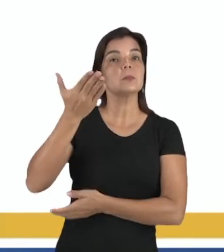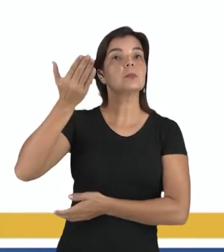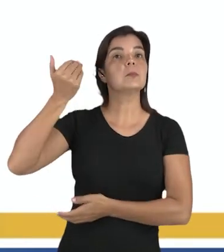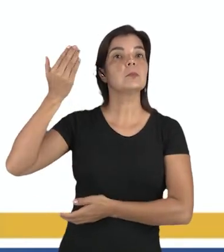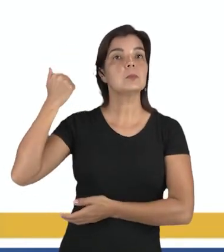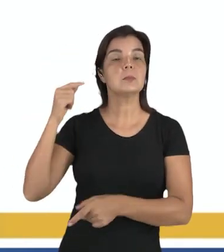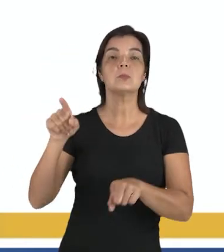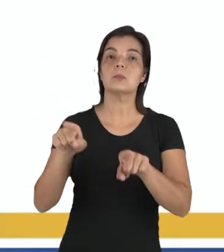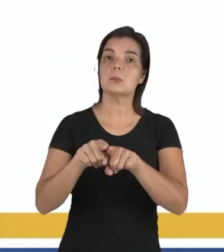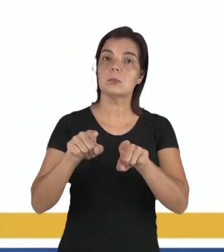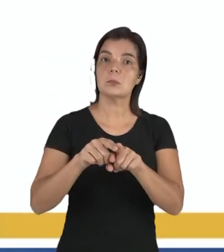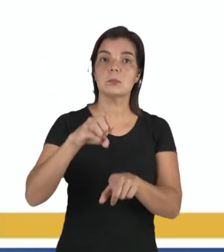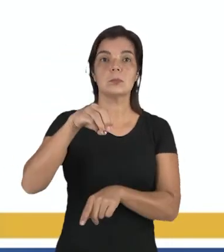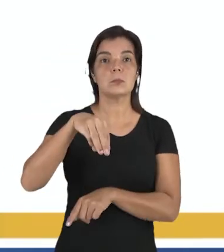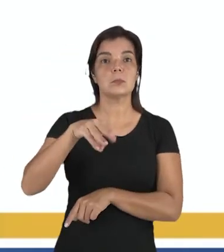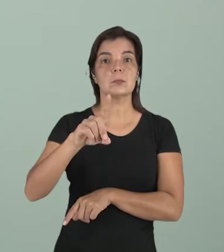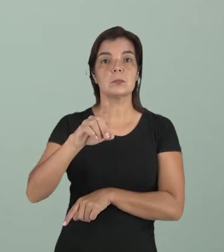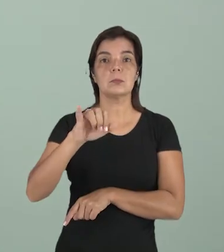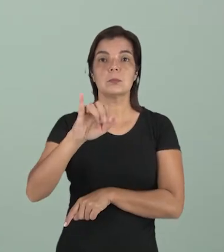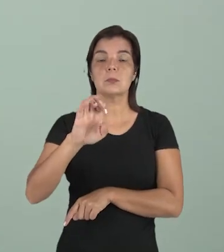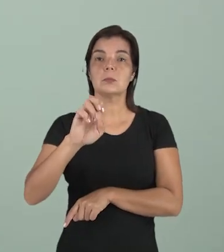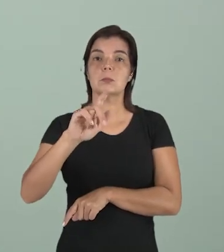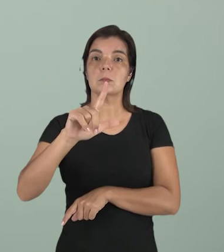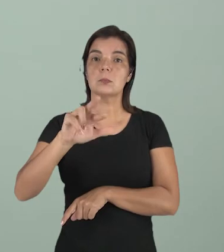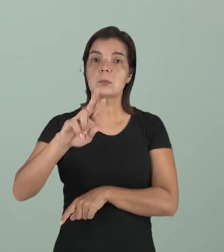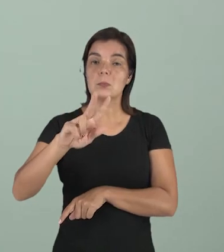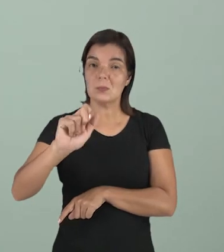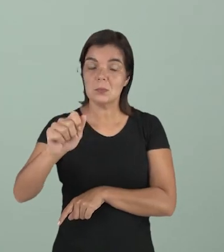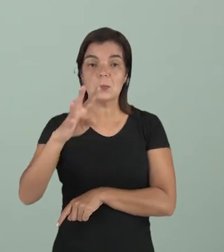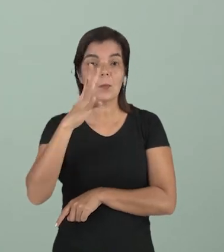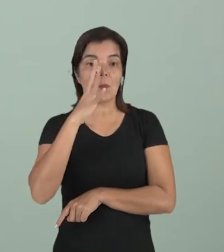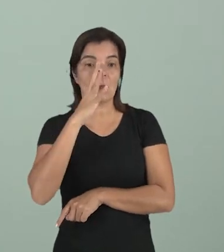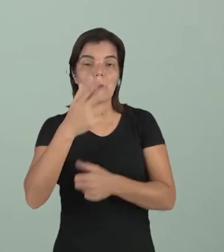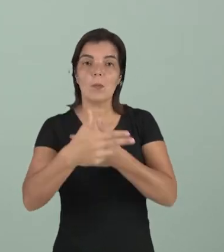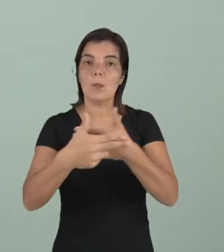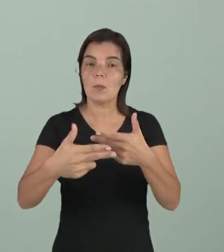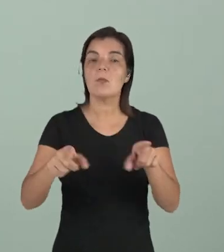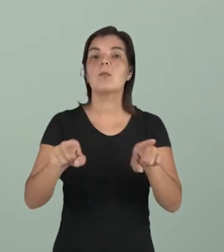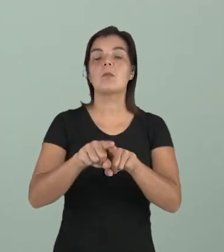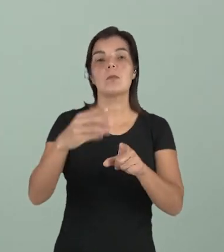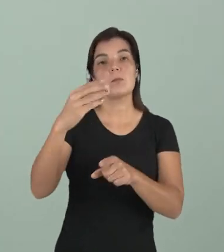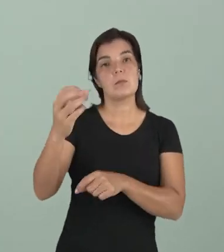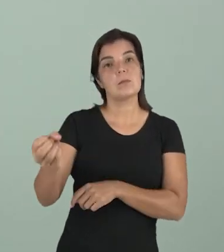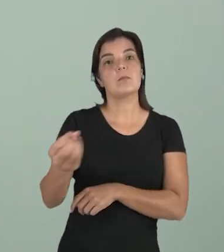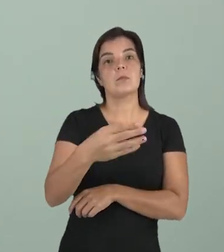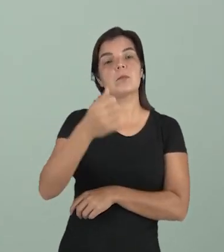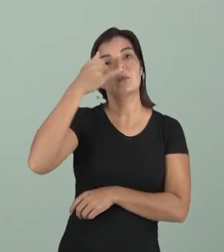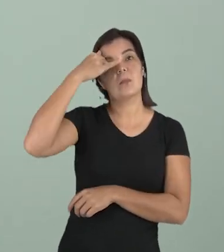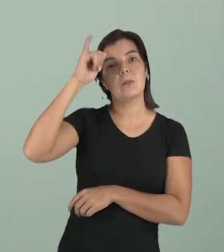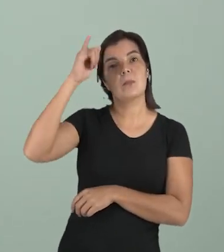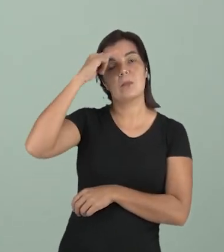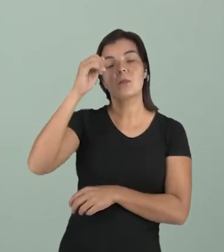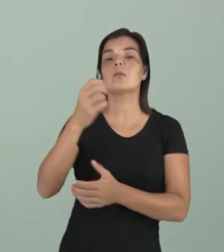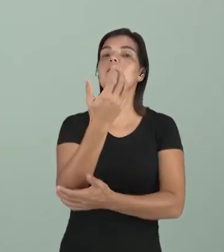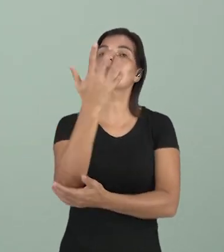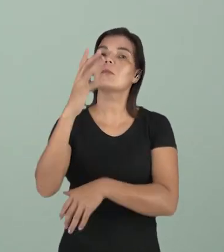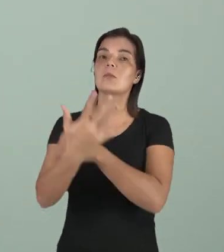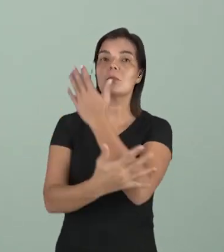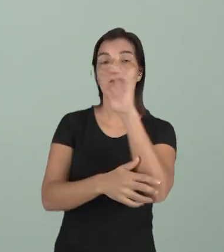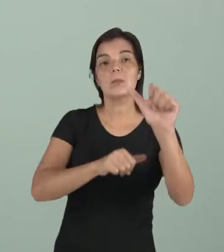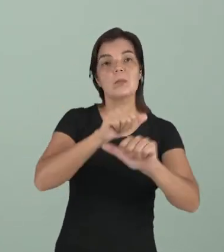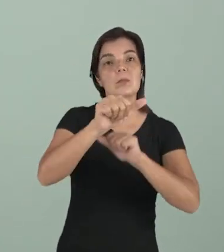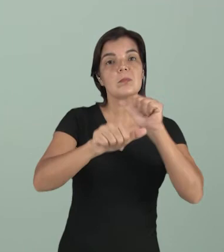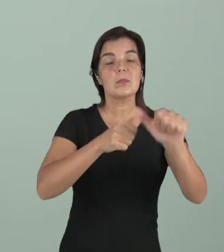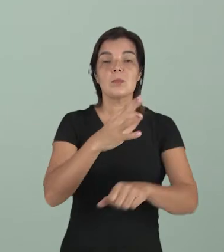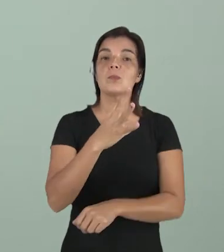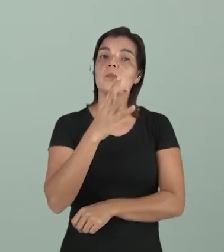antiga e medieval era contemplativa, contemplar a obra divina, a ciência moderna é recriar a natureza,